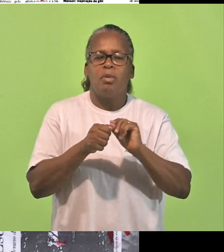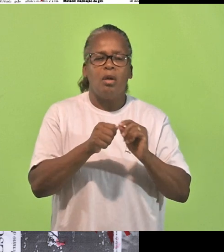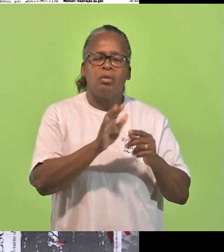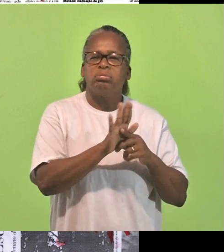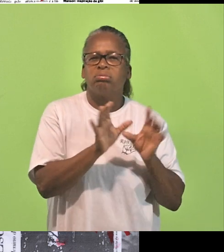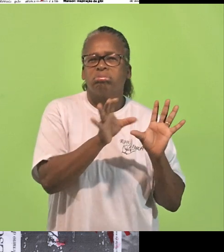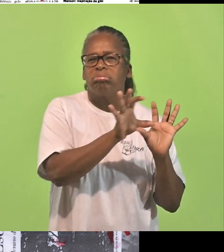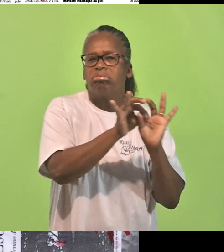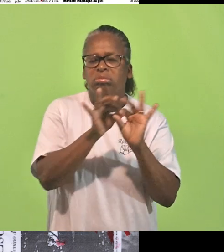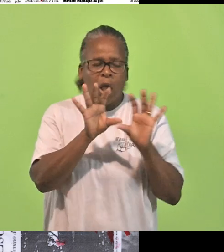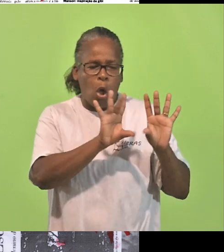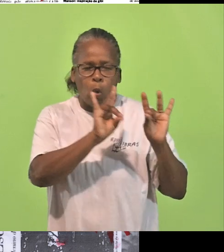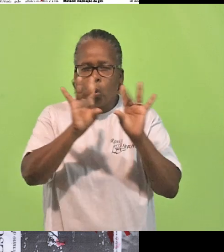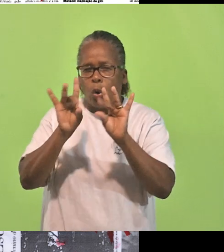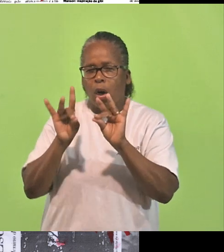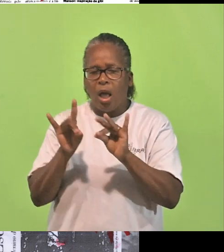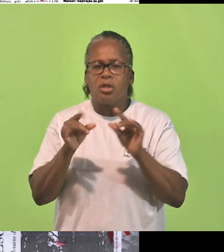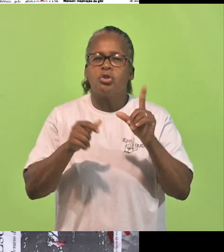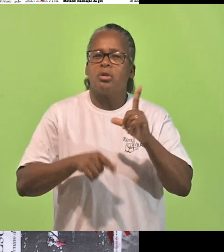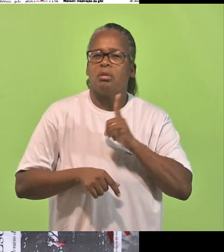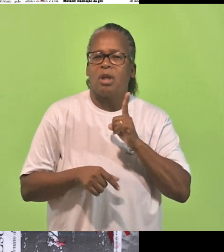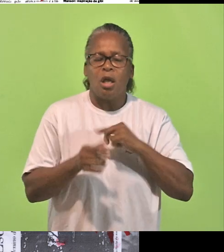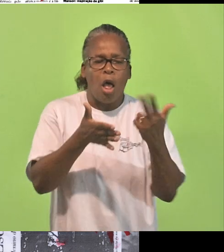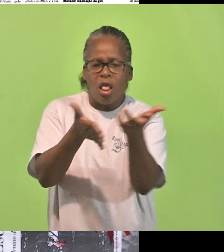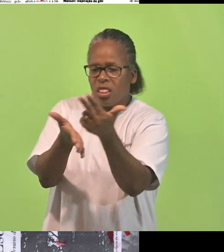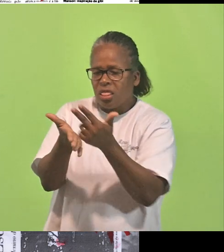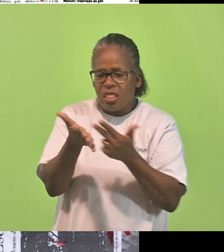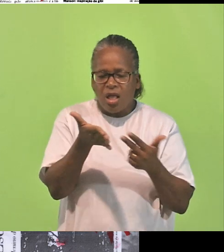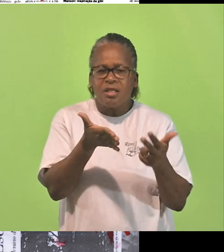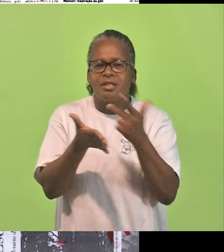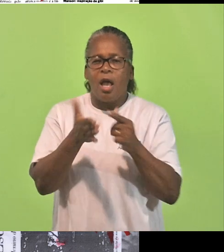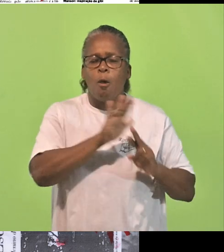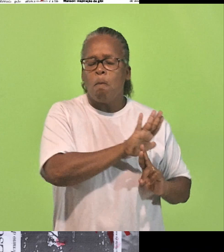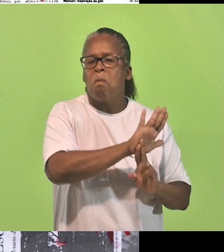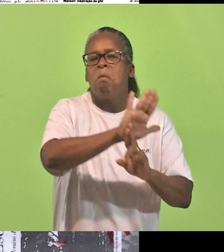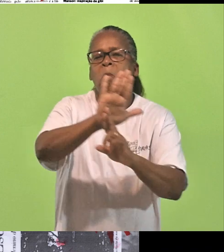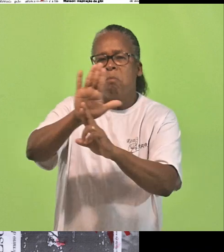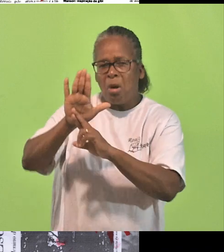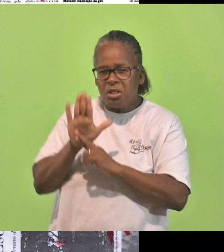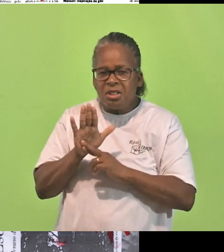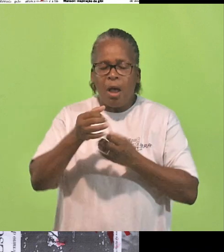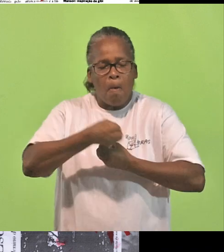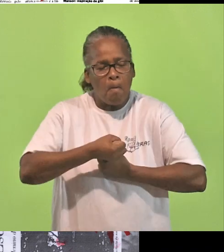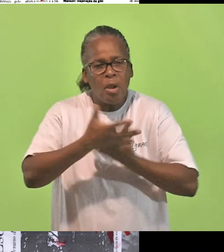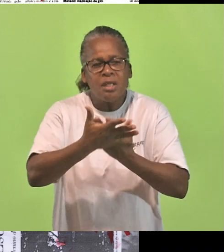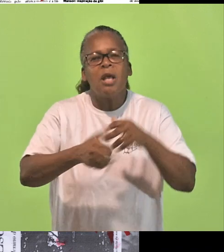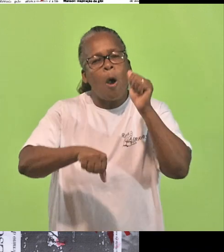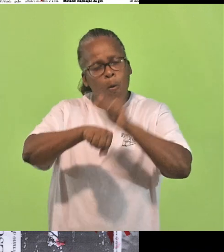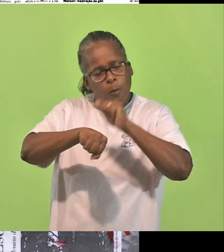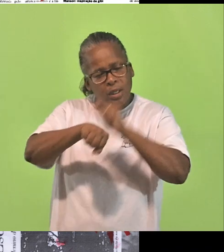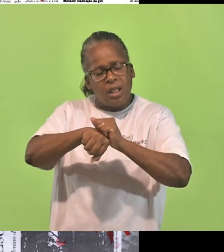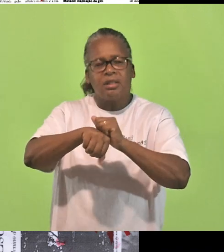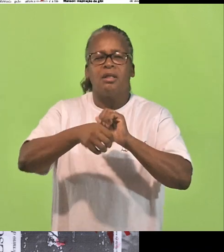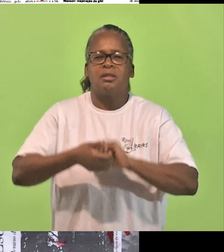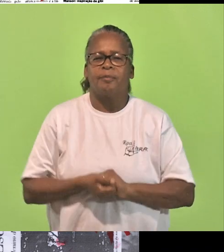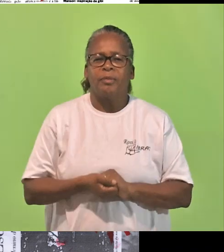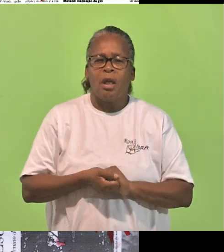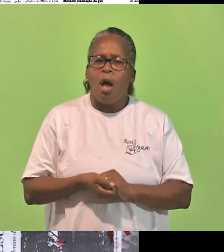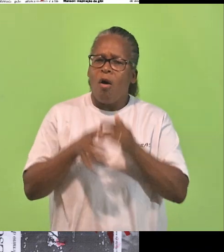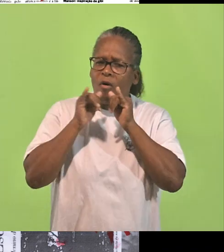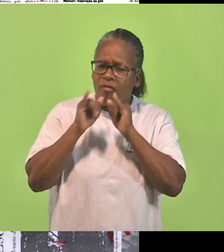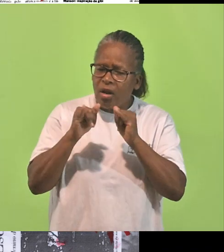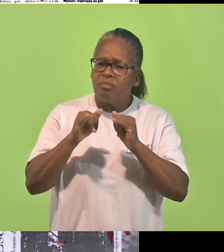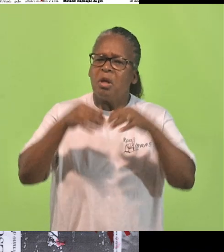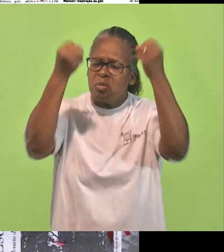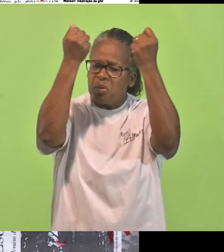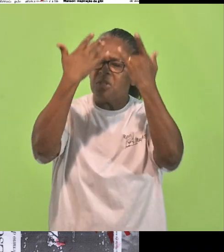mesclando colagens, sobreposições, desenhos, ilustrações e poesias concretas. Aqui,